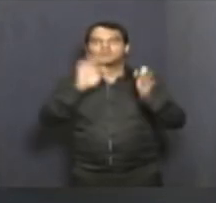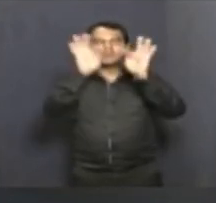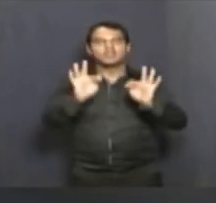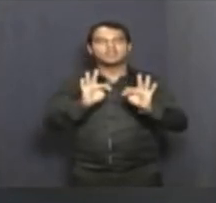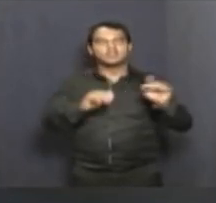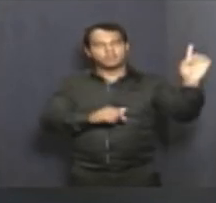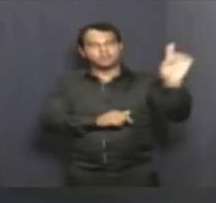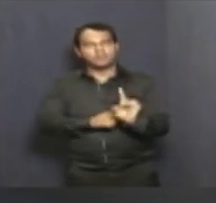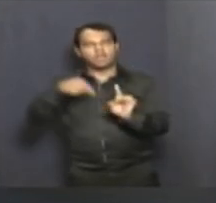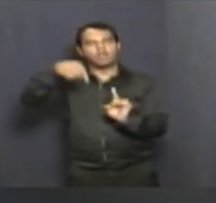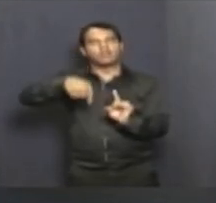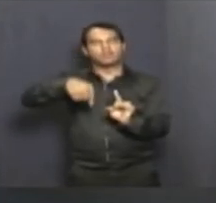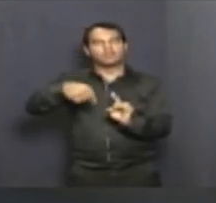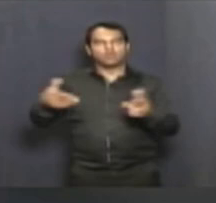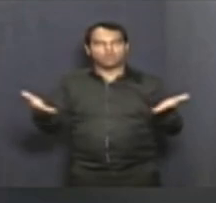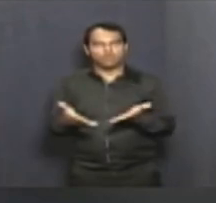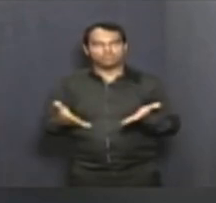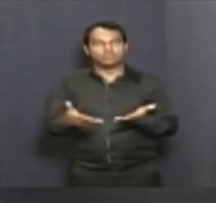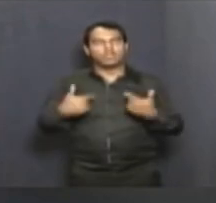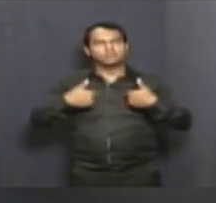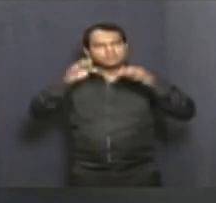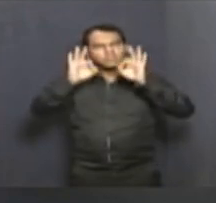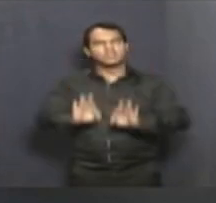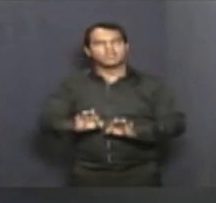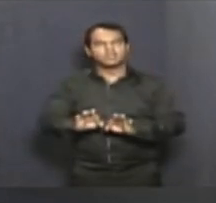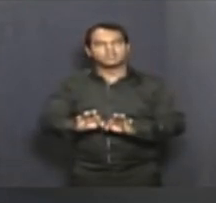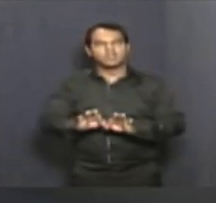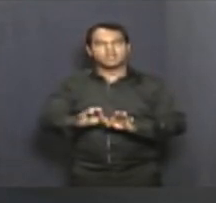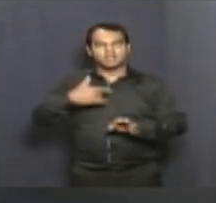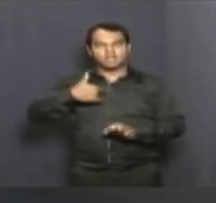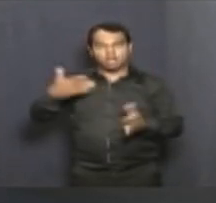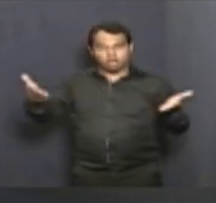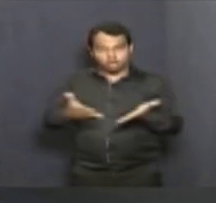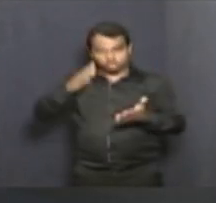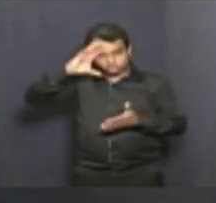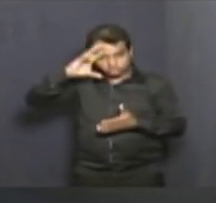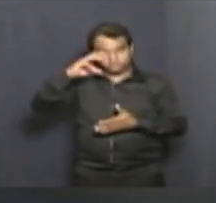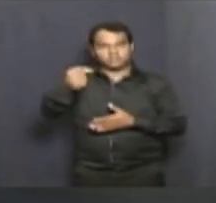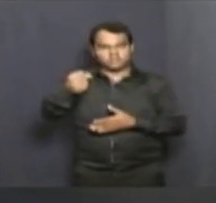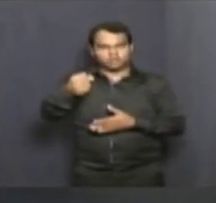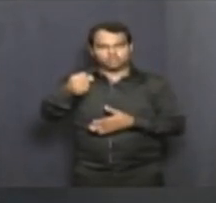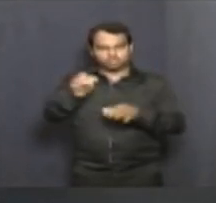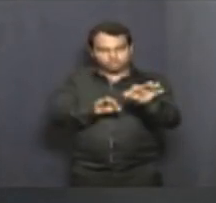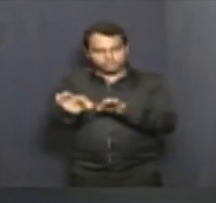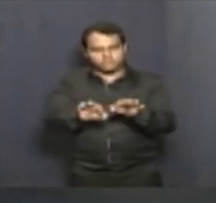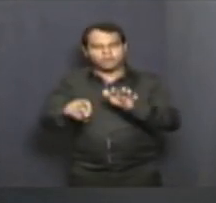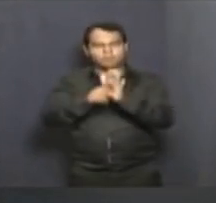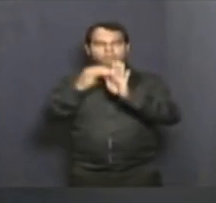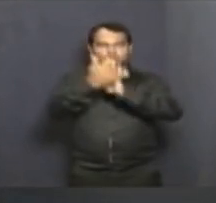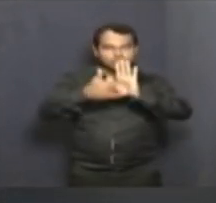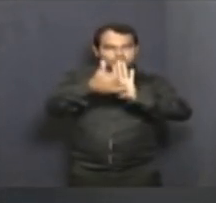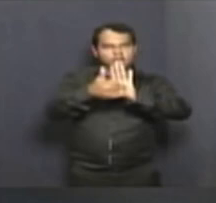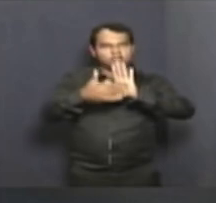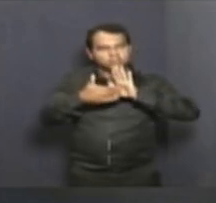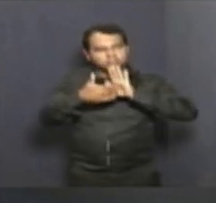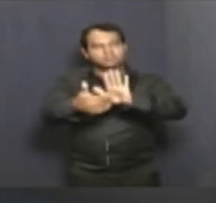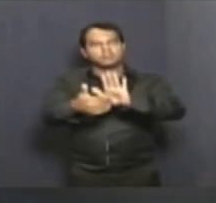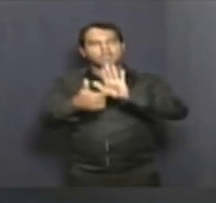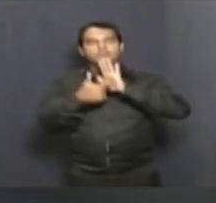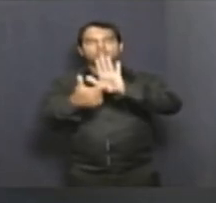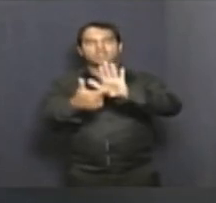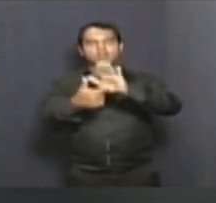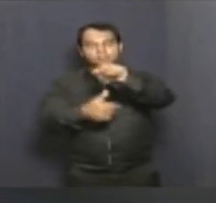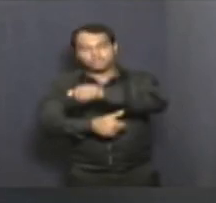porque hoje eu tenho certeza de que a nossa decisão de collor é o nosso projeto em disputa em debate com a sociedade